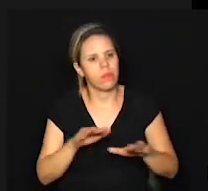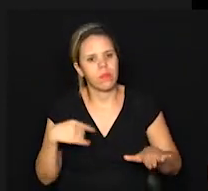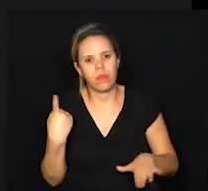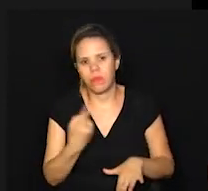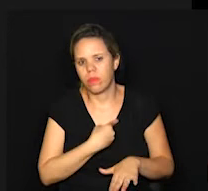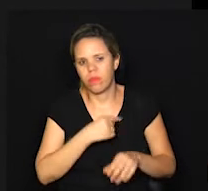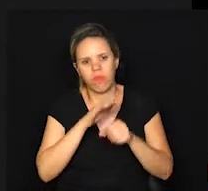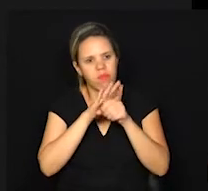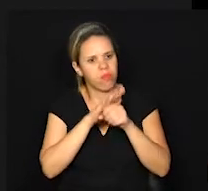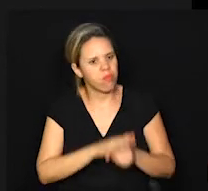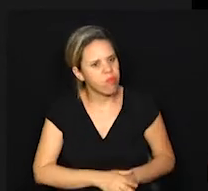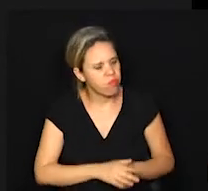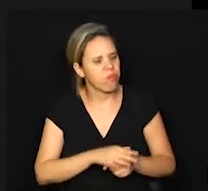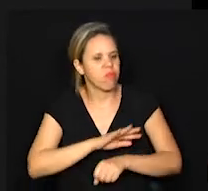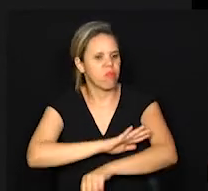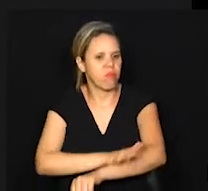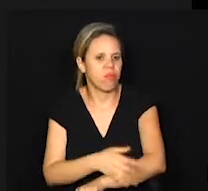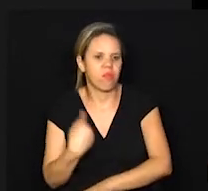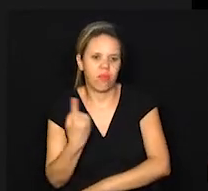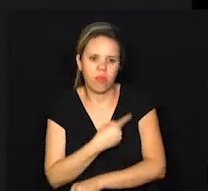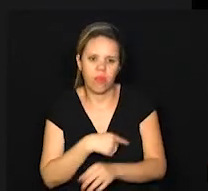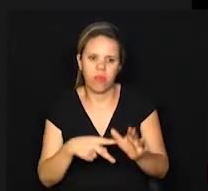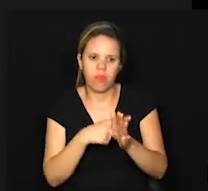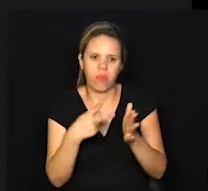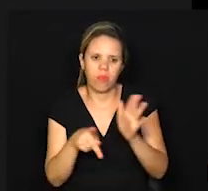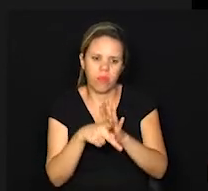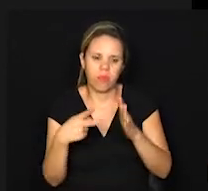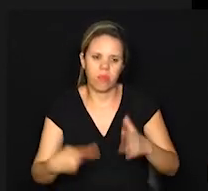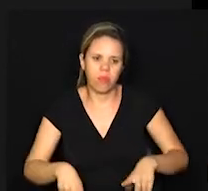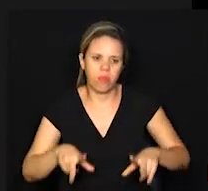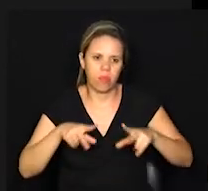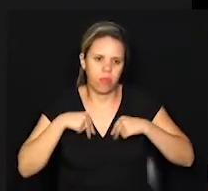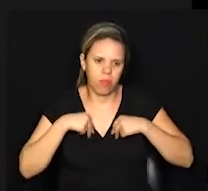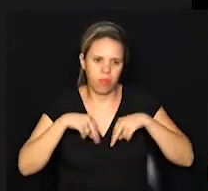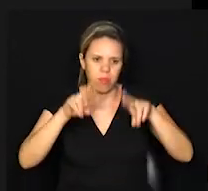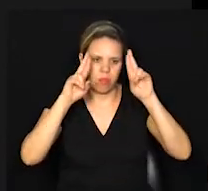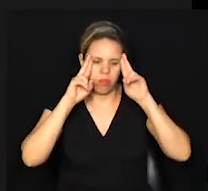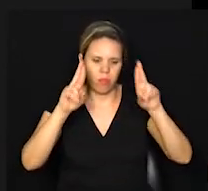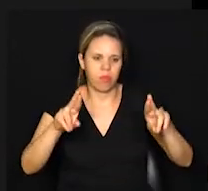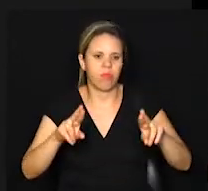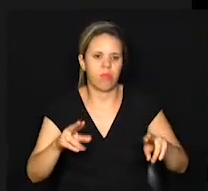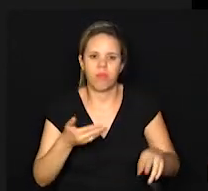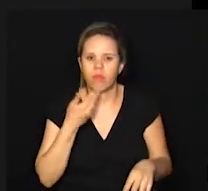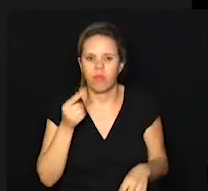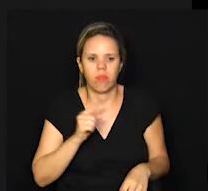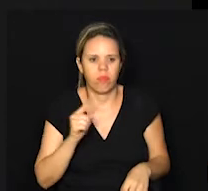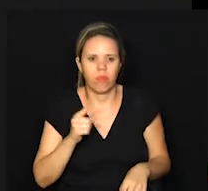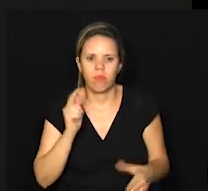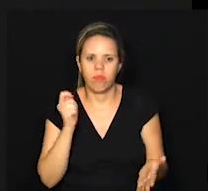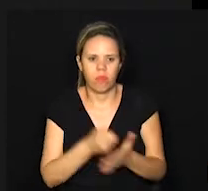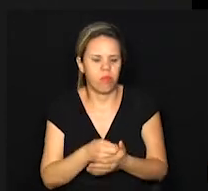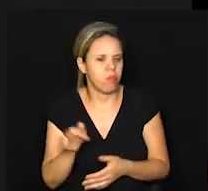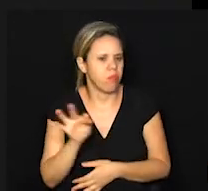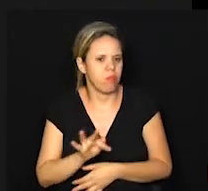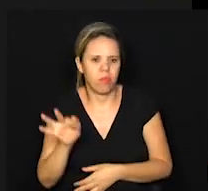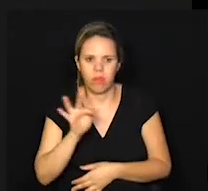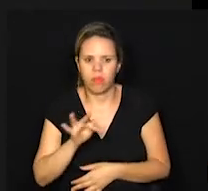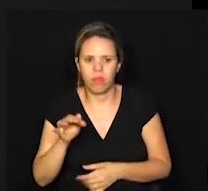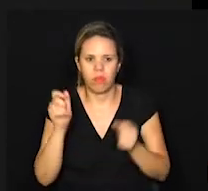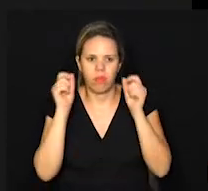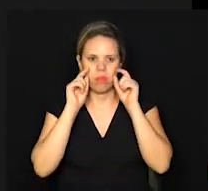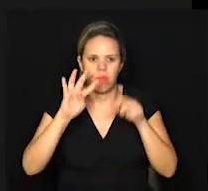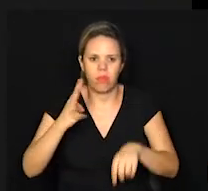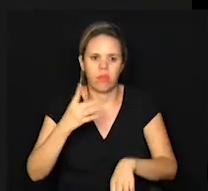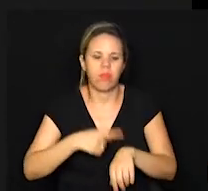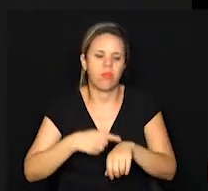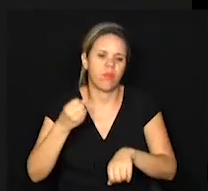gente. Essa terra é nossa, a gente merece respeito. Já não tá fácil de pagar a faculdade, de acordar às 4 da